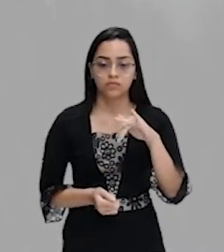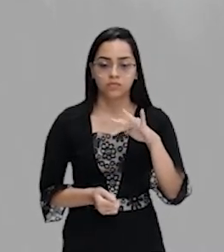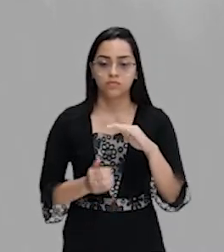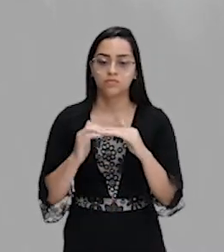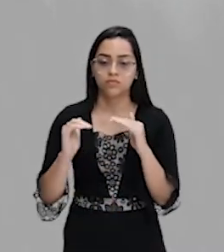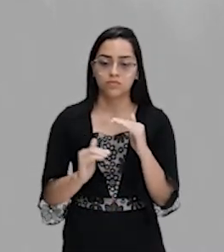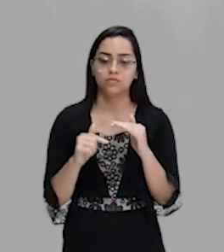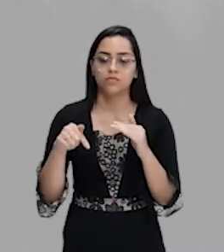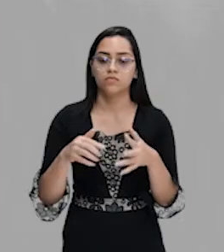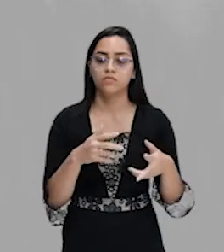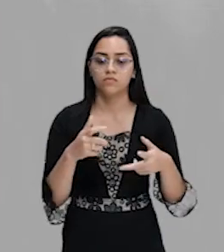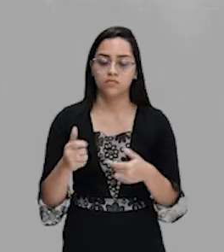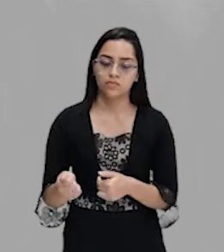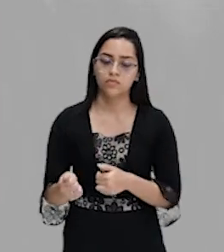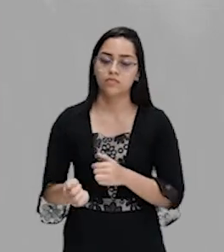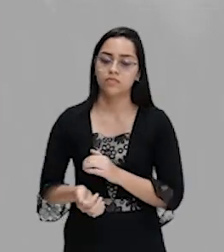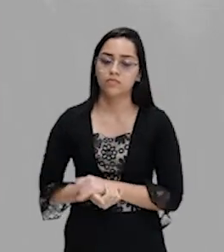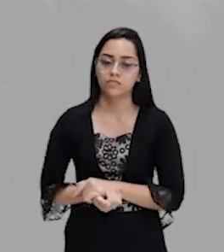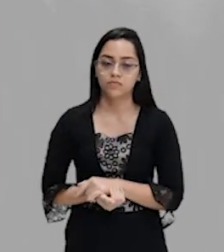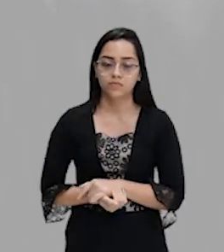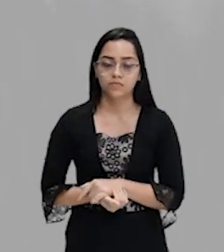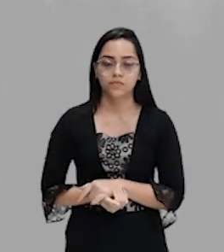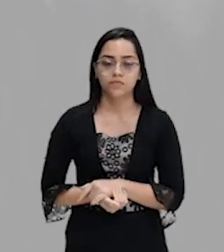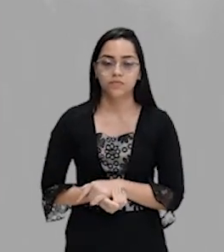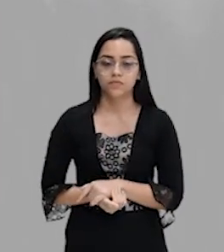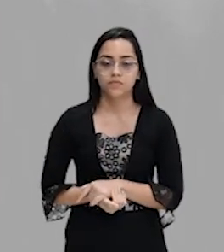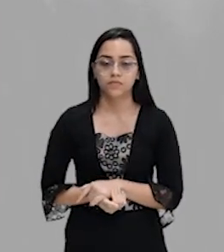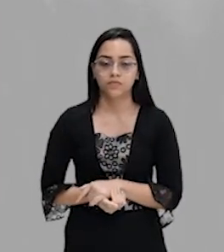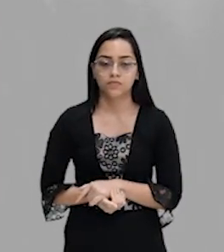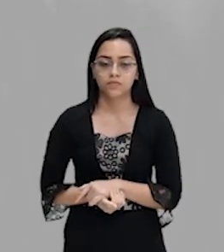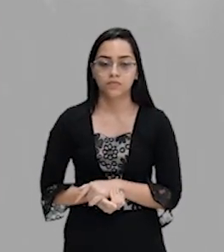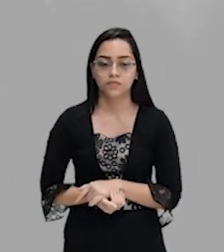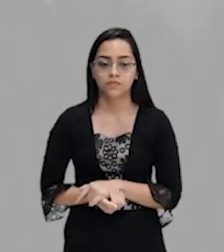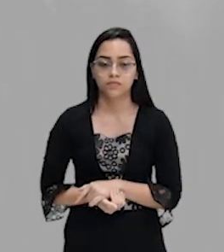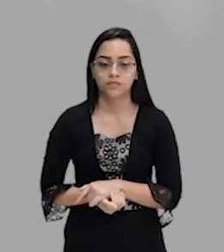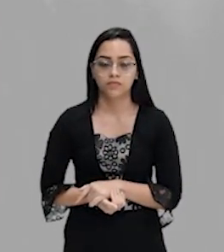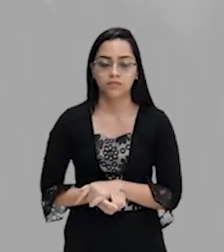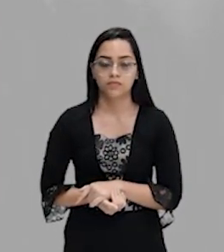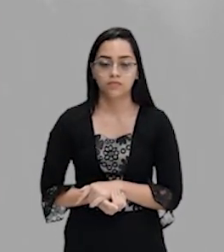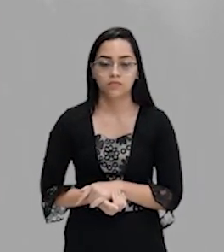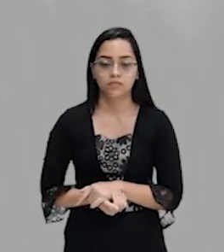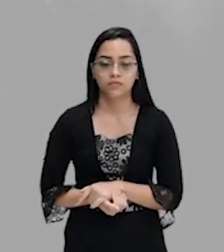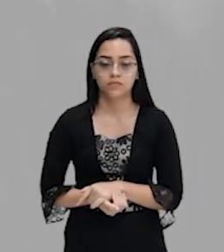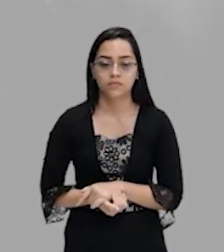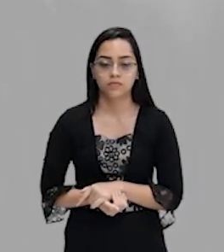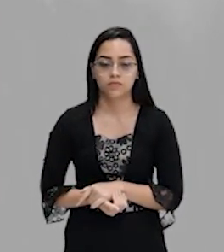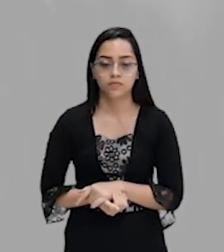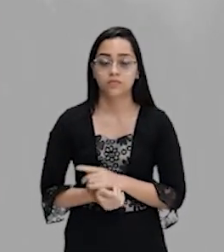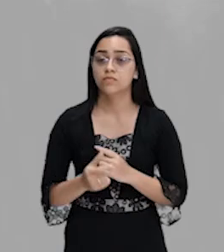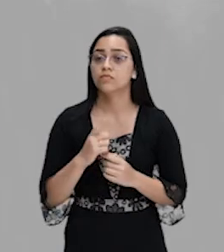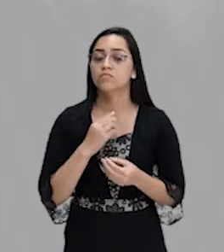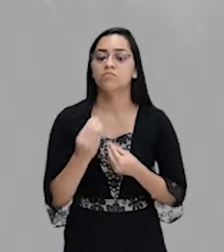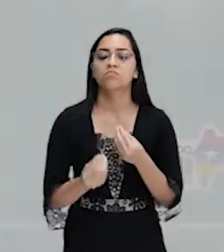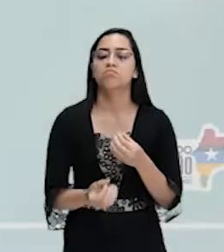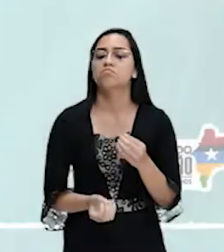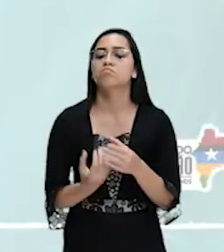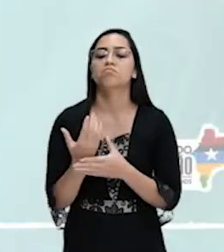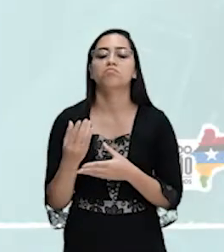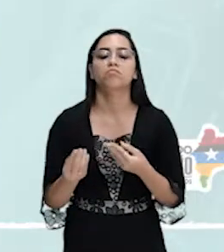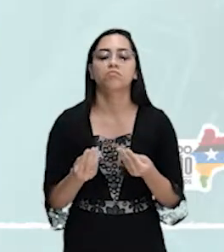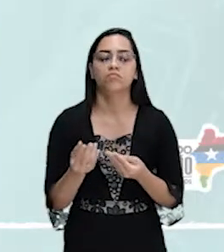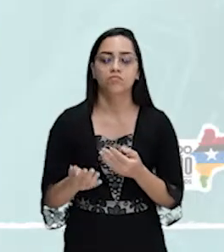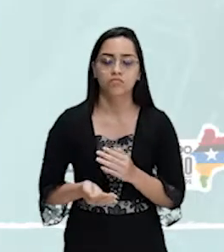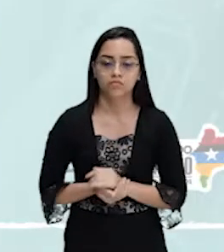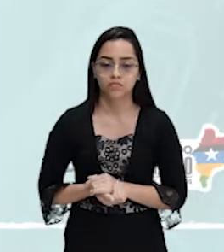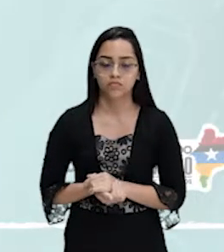campo gravitacional, o campo magnético ele é bem aquém em relação ao da Terra, ok? Quanto à sua formação,